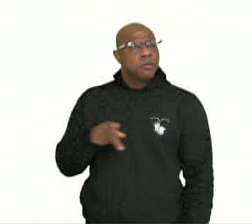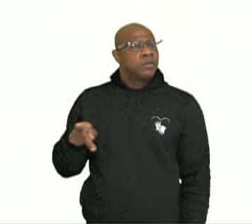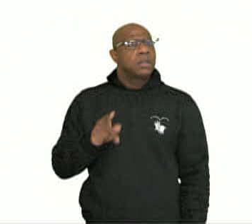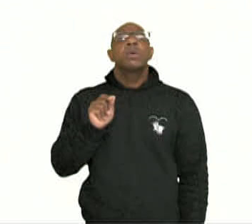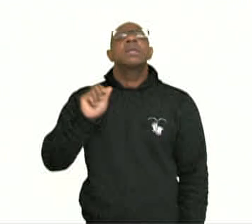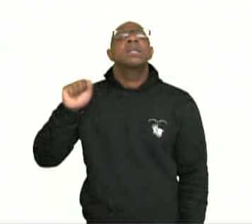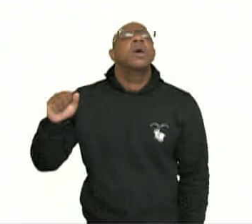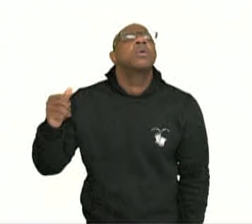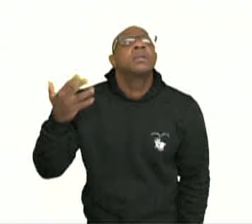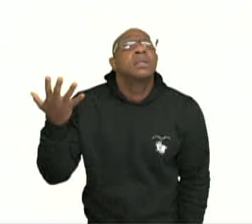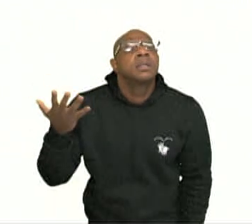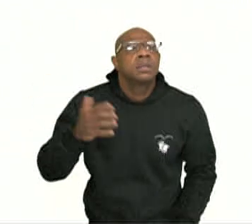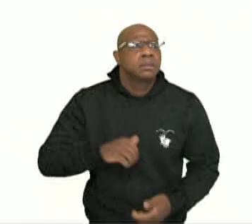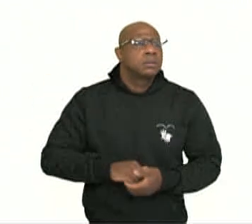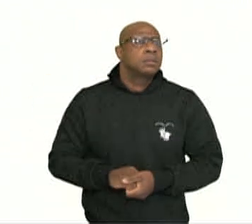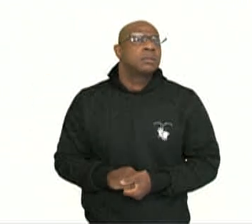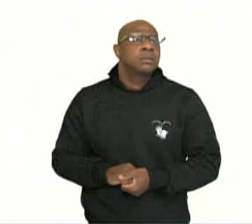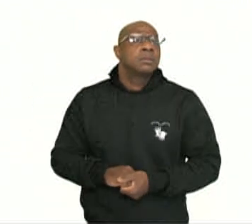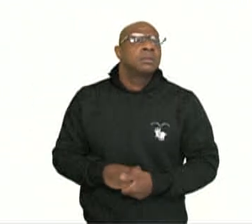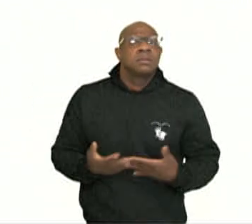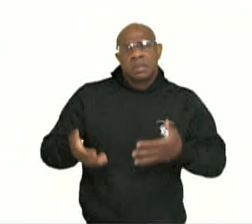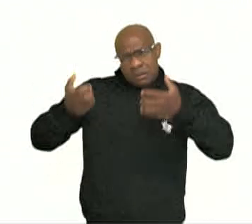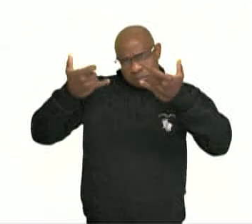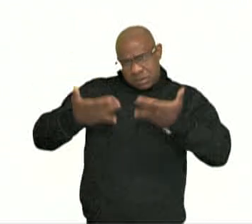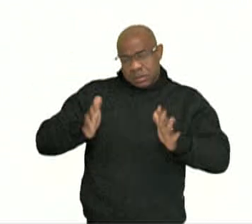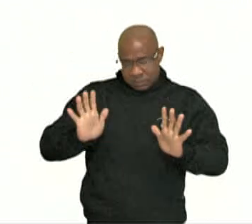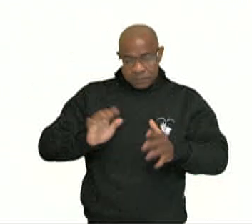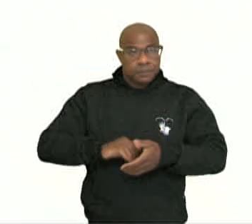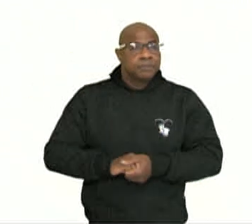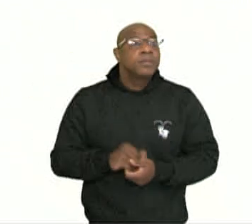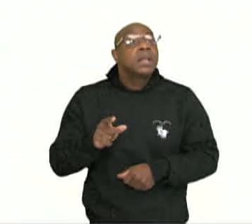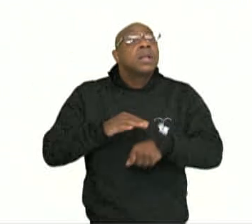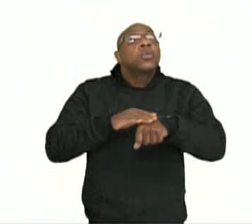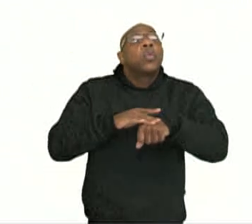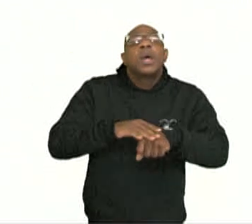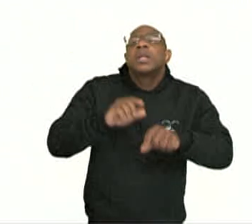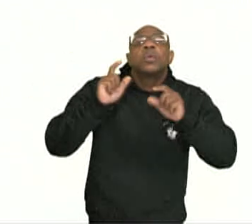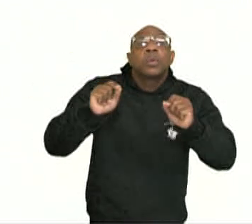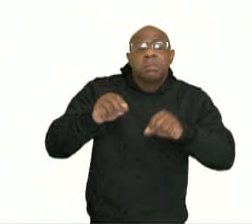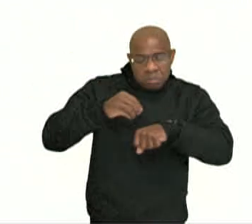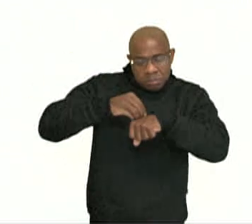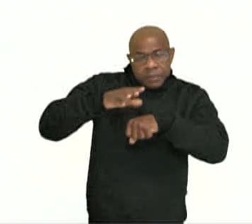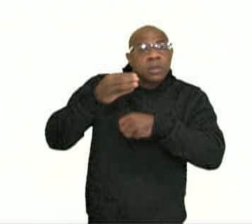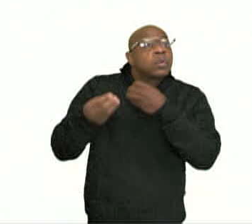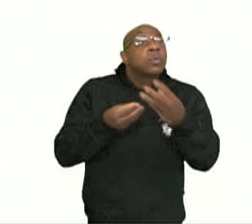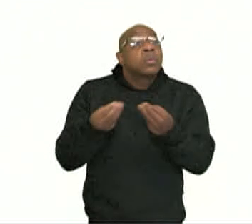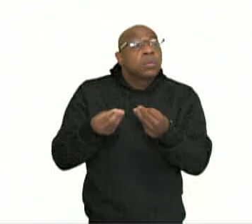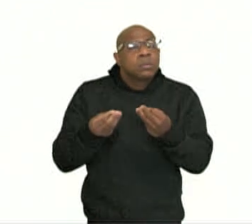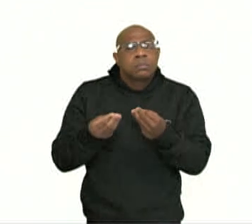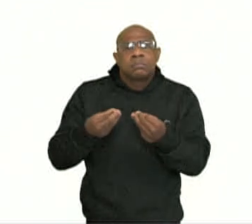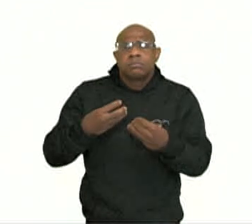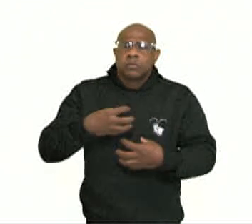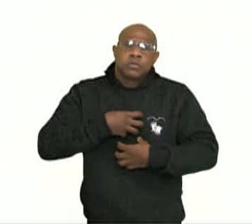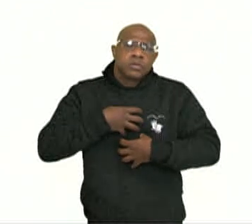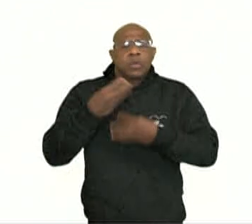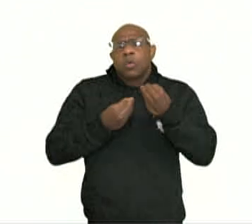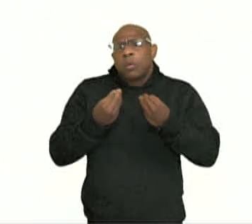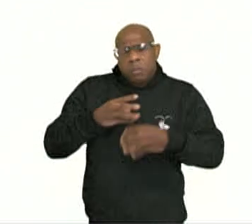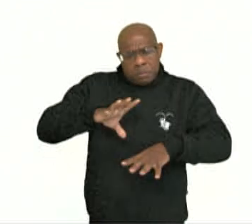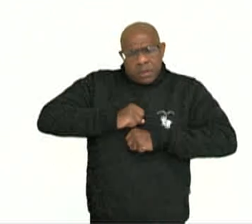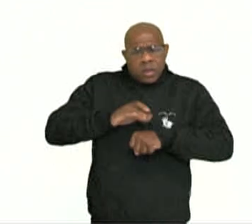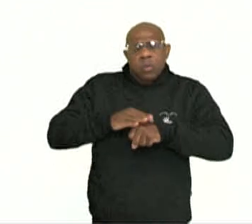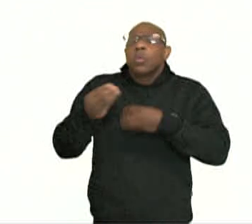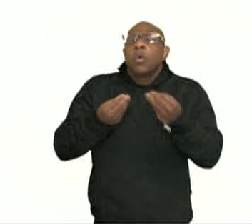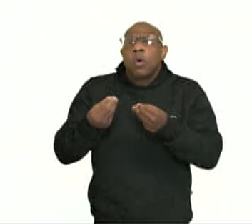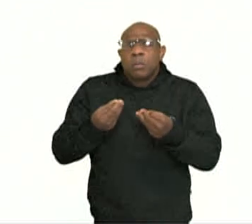está acontecendo? O professor já conta para você. Essa doença ela pode ser transmitida de várias formas. Vamos falar delas